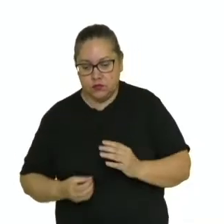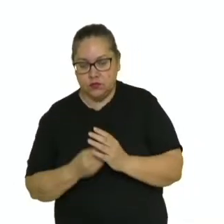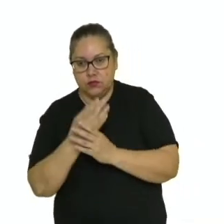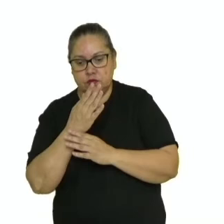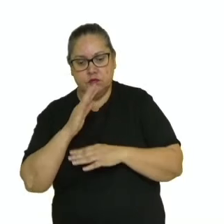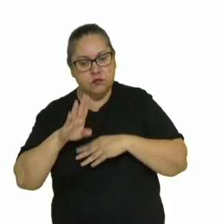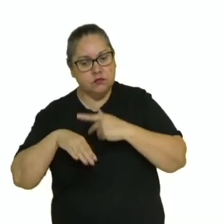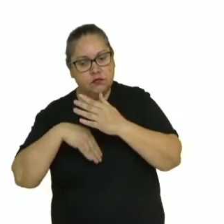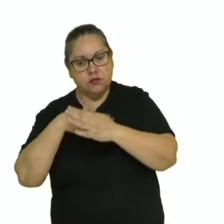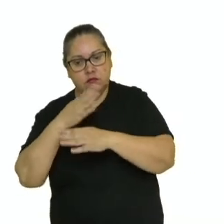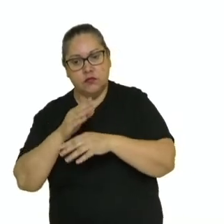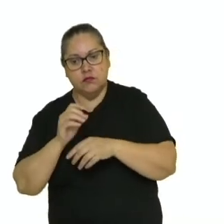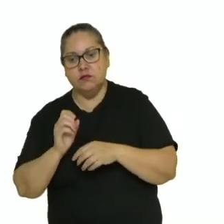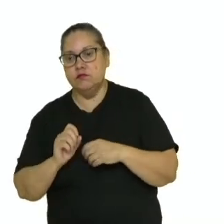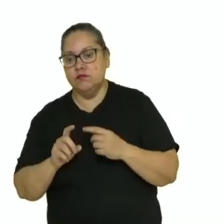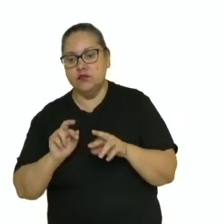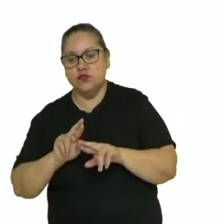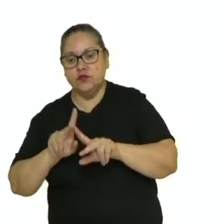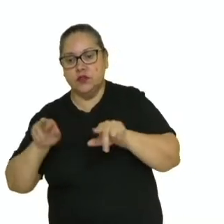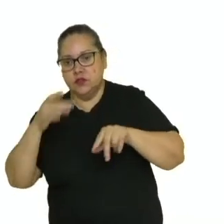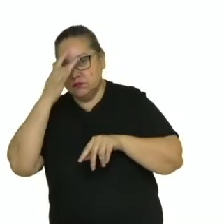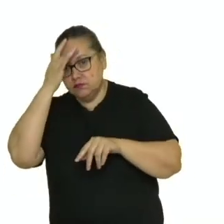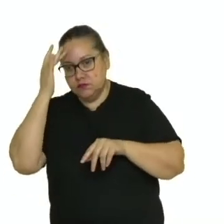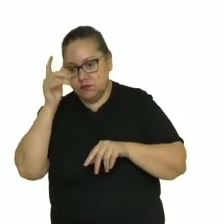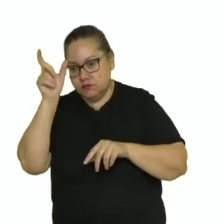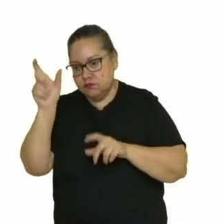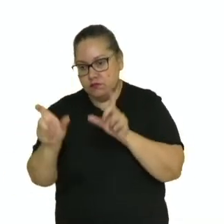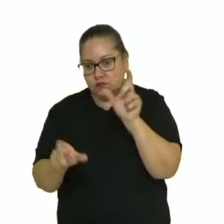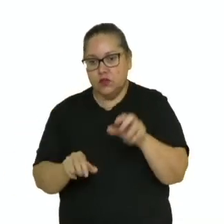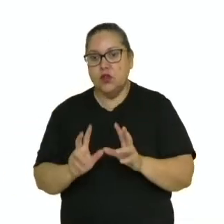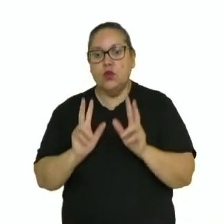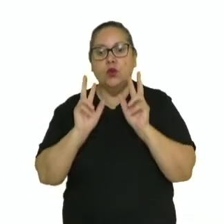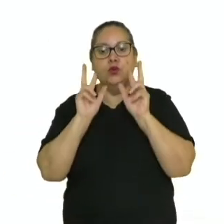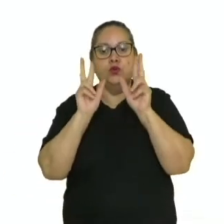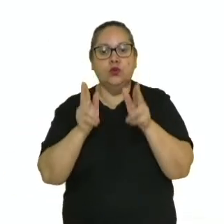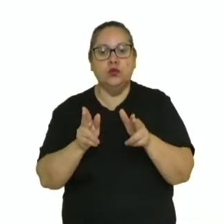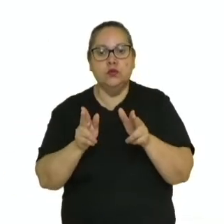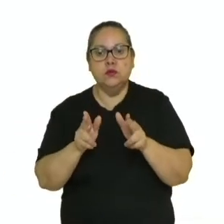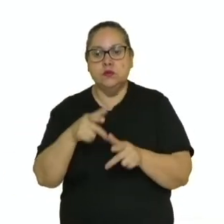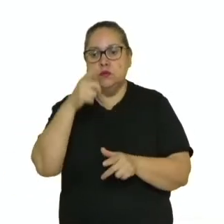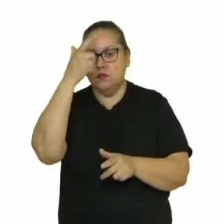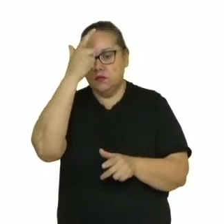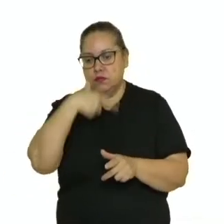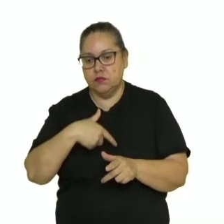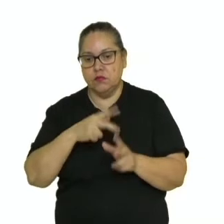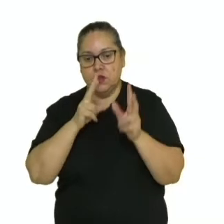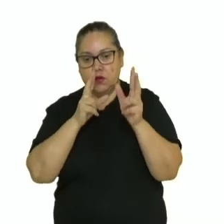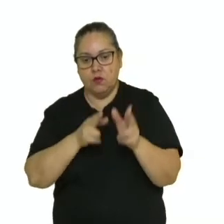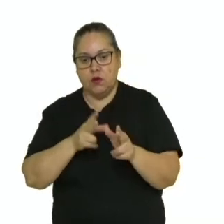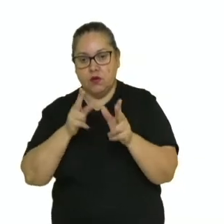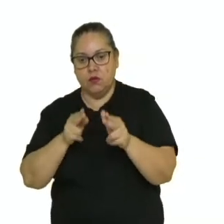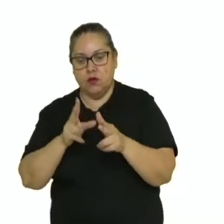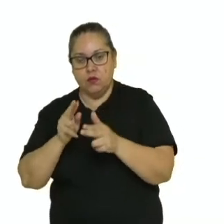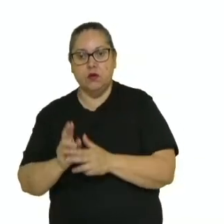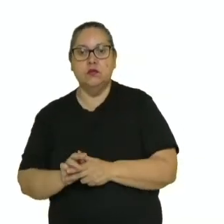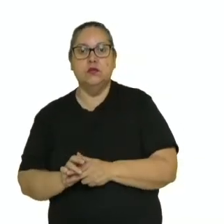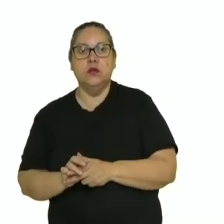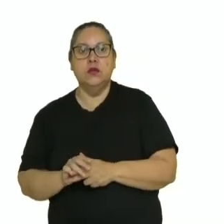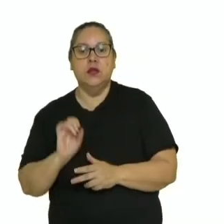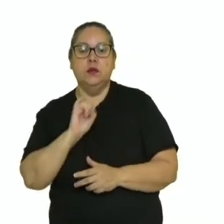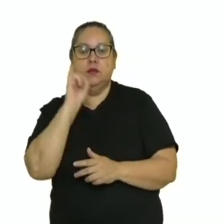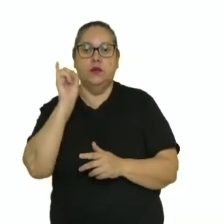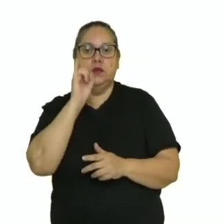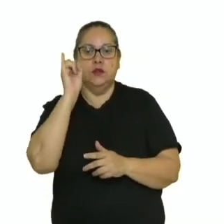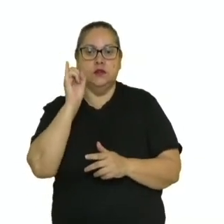se desenvolvido indivíduos diferentes, ou seja, seríamos todos clones, organismos geneticamente idênticos. Então, a